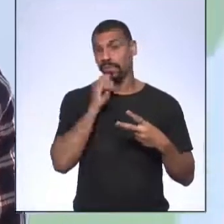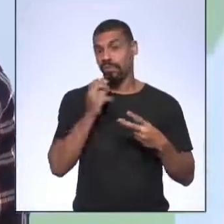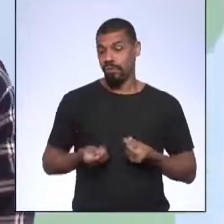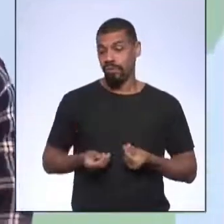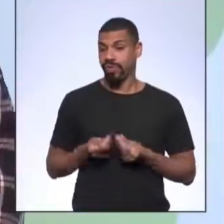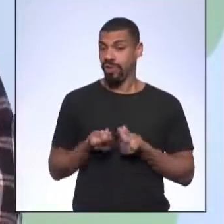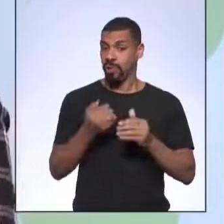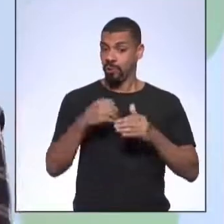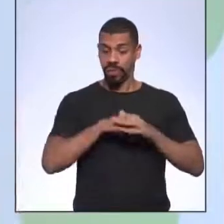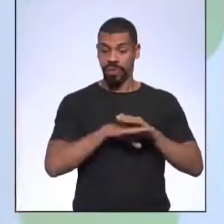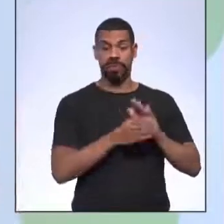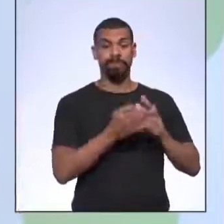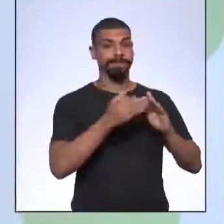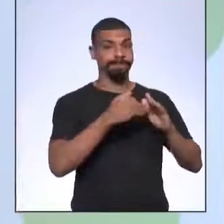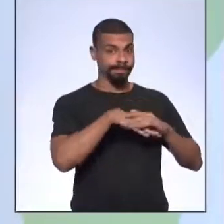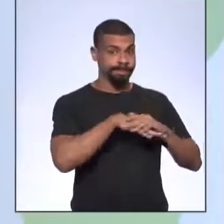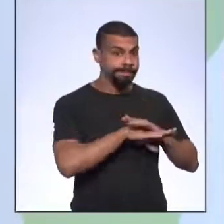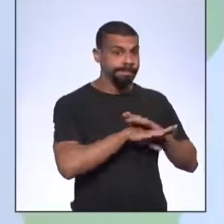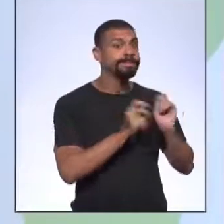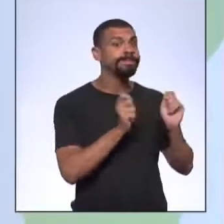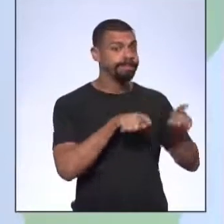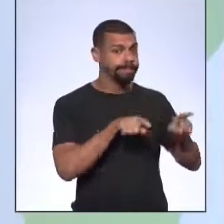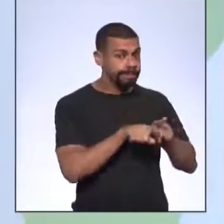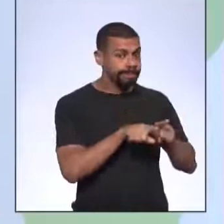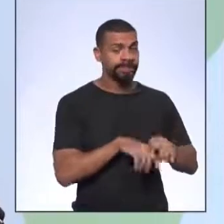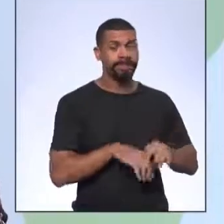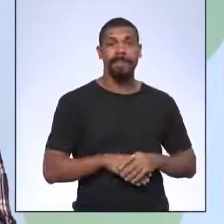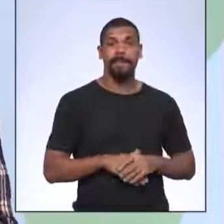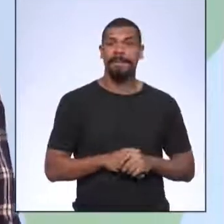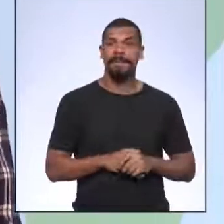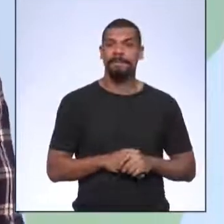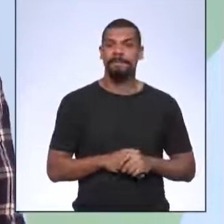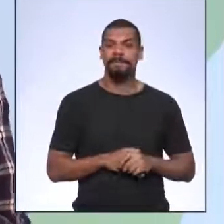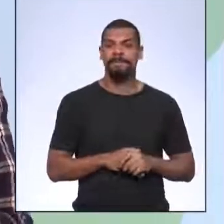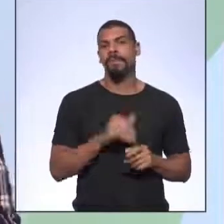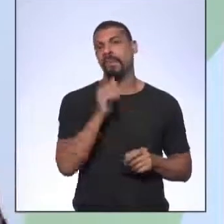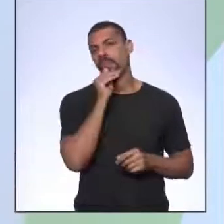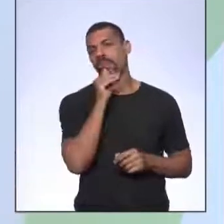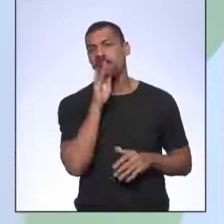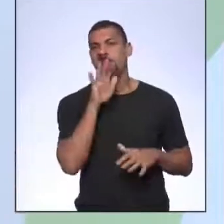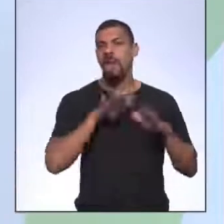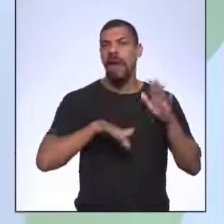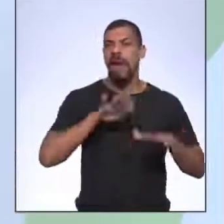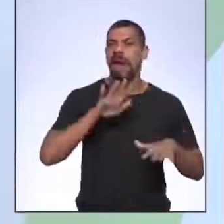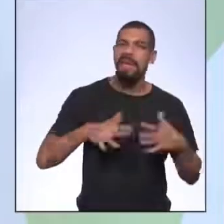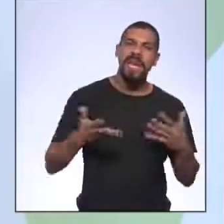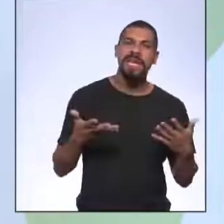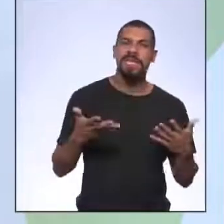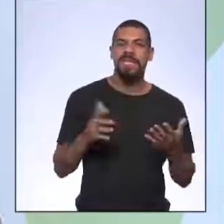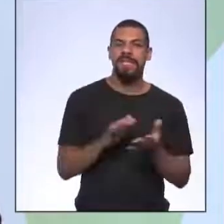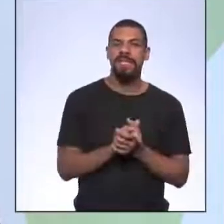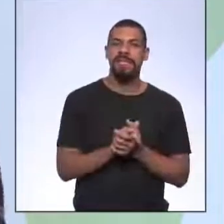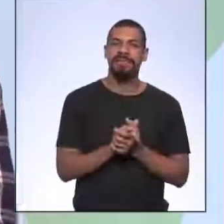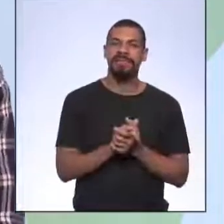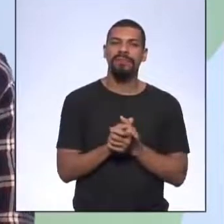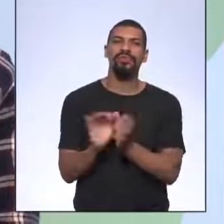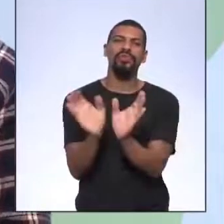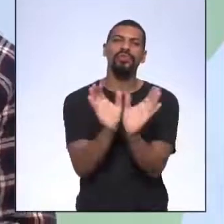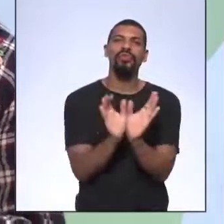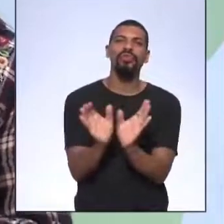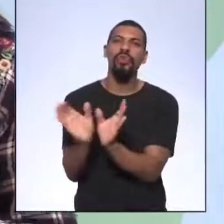verba né conseguir a verba aí então cada pessoa Às vezes no processo